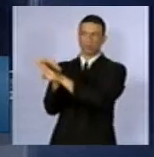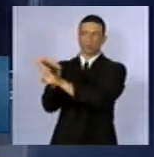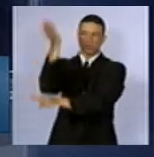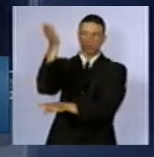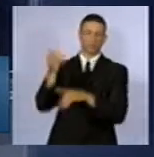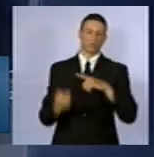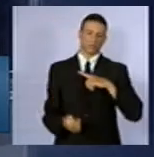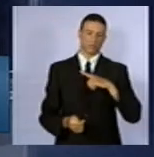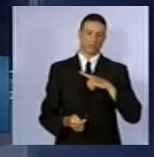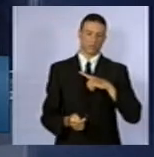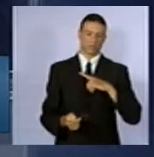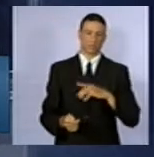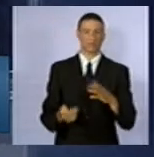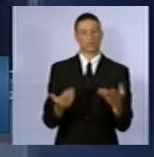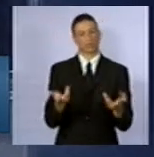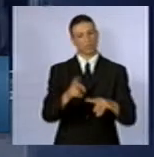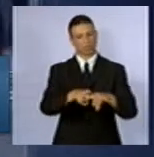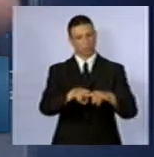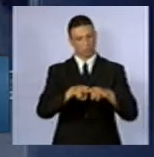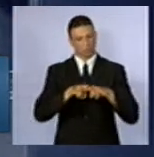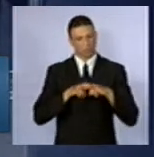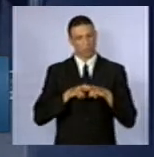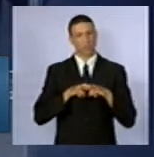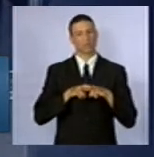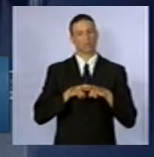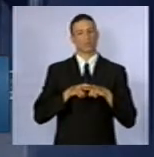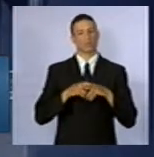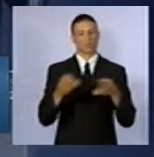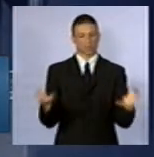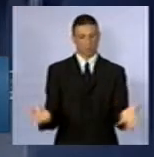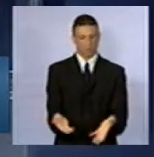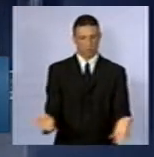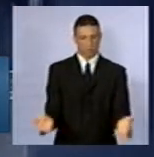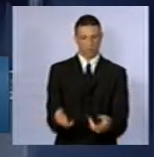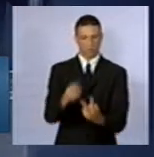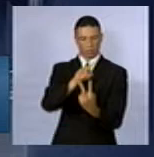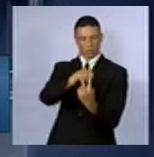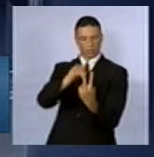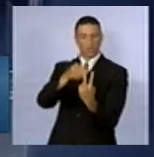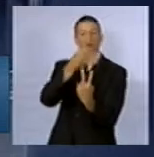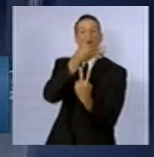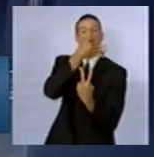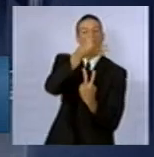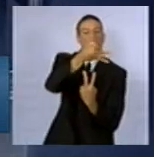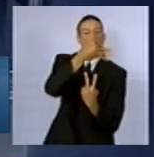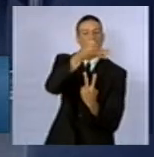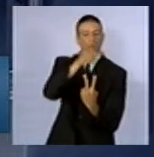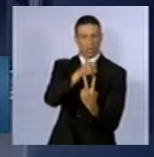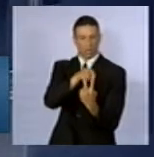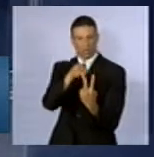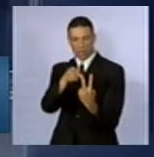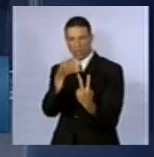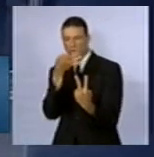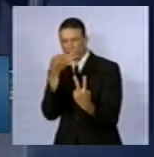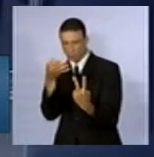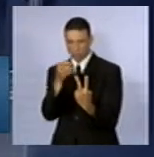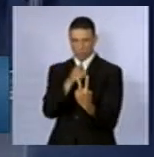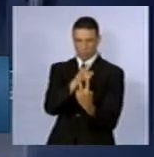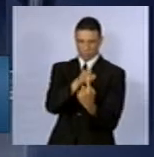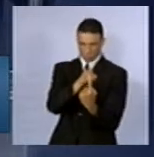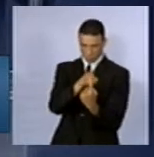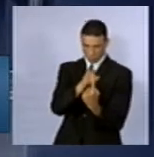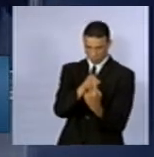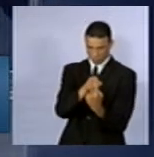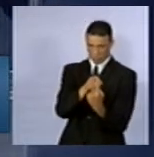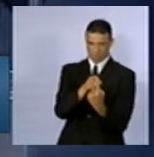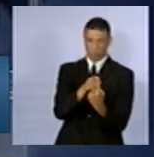microtesla então em seguida a gente vai fazer dois duas visões se é agora necessário a gente